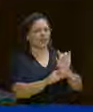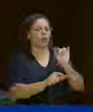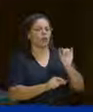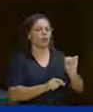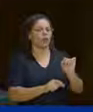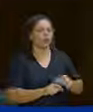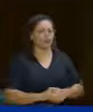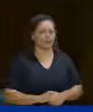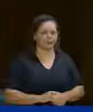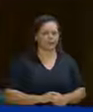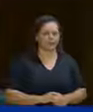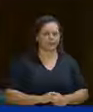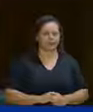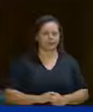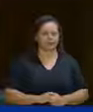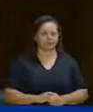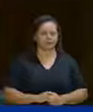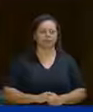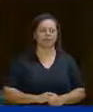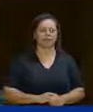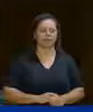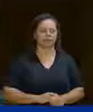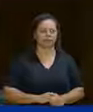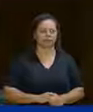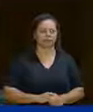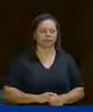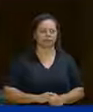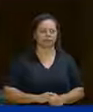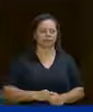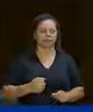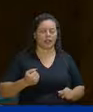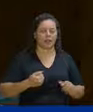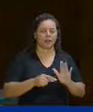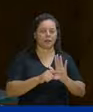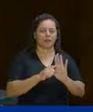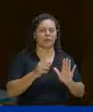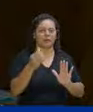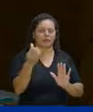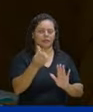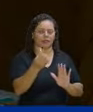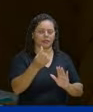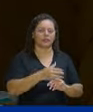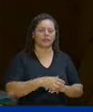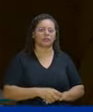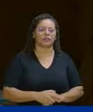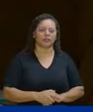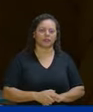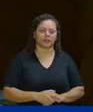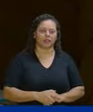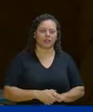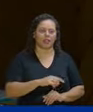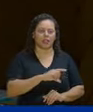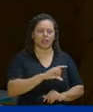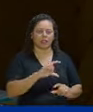candidato. 2 pontos, reticências. Parágrafo 6º, abro aspas, são excluídos dos